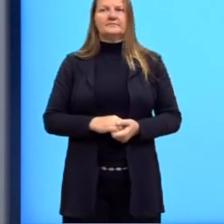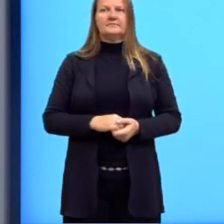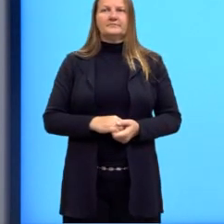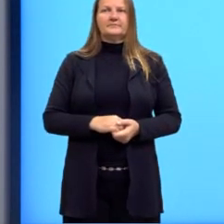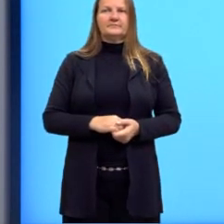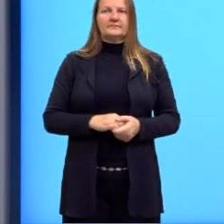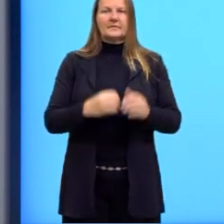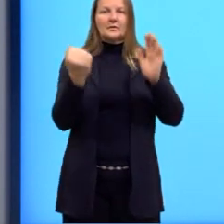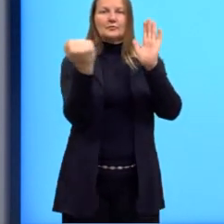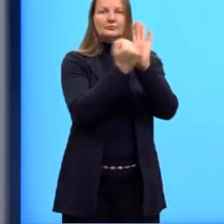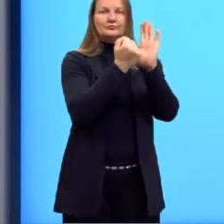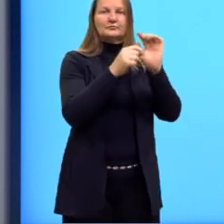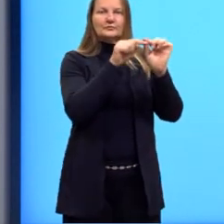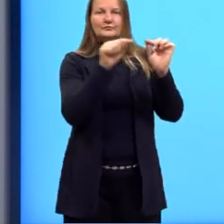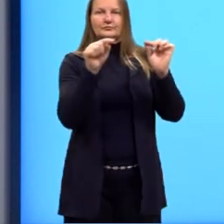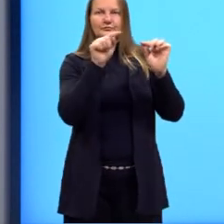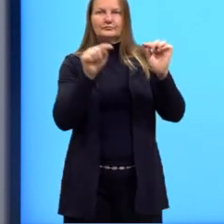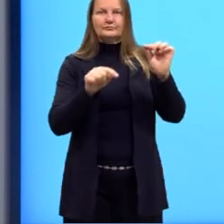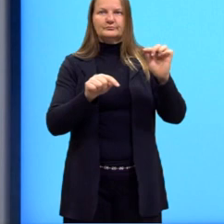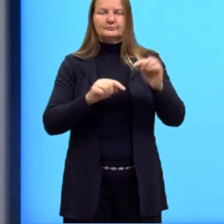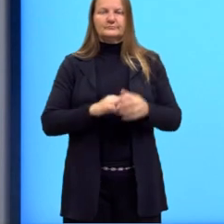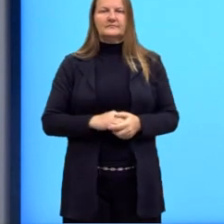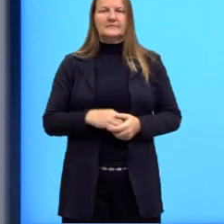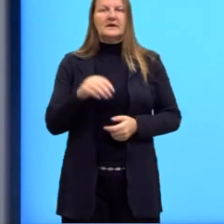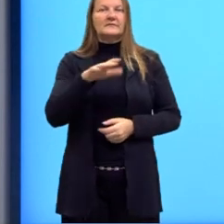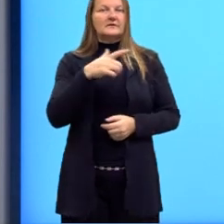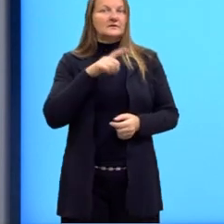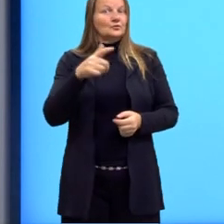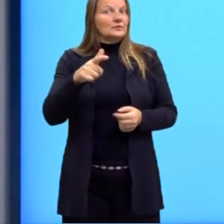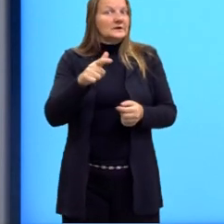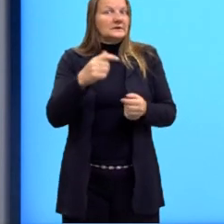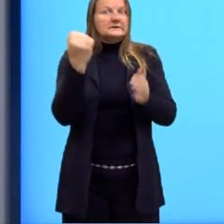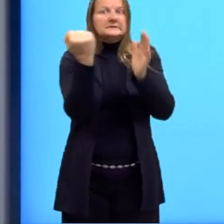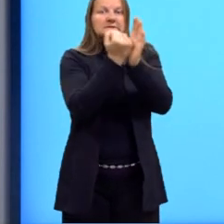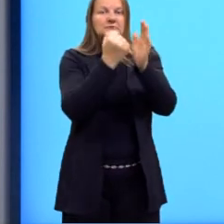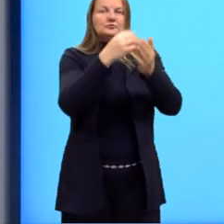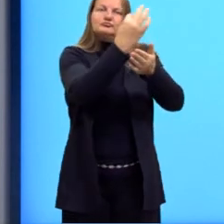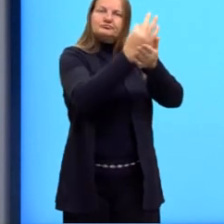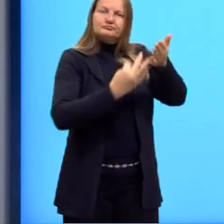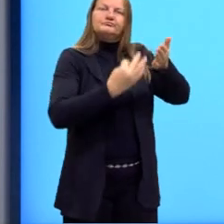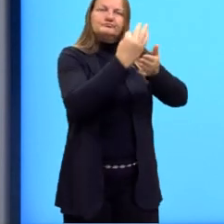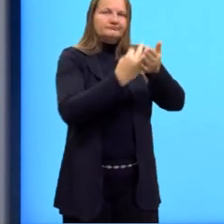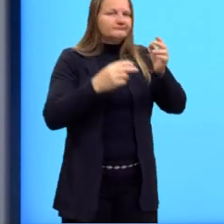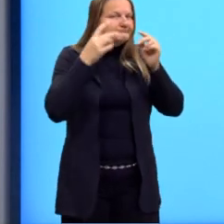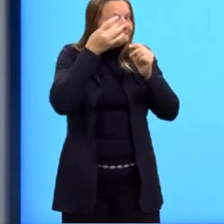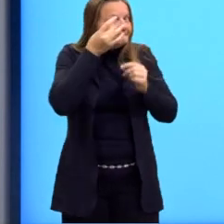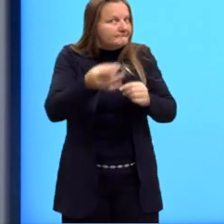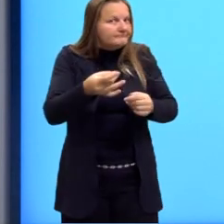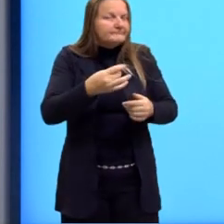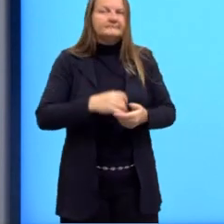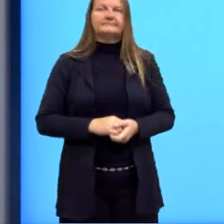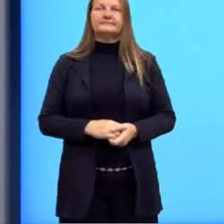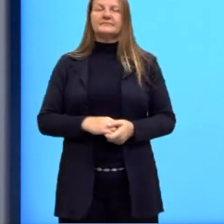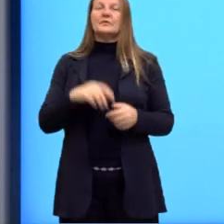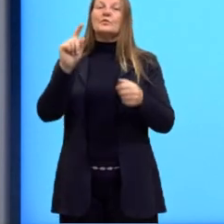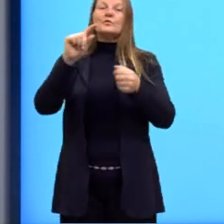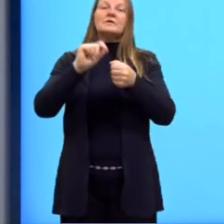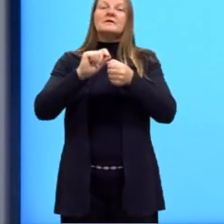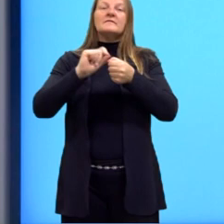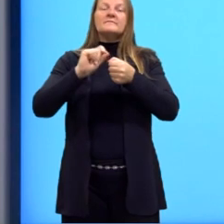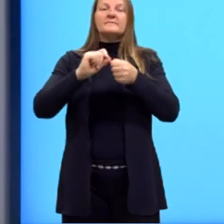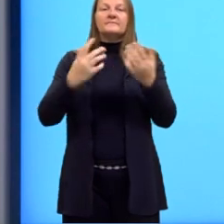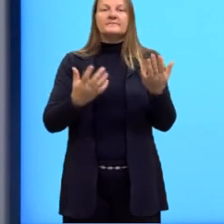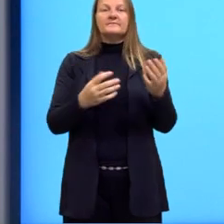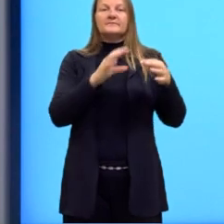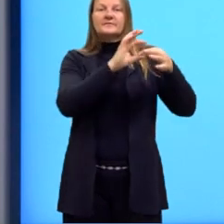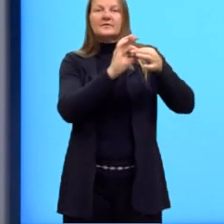da corrente que tava apresentando e às vezes não tá mas tá no texto é então que que a gente faz né